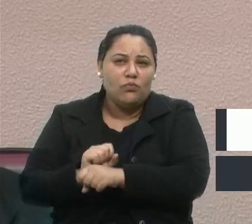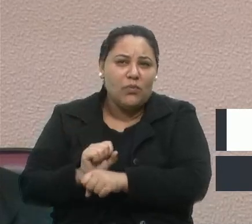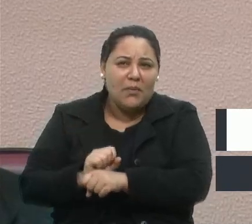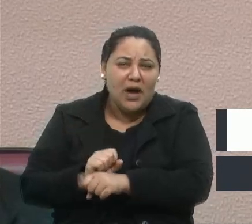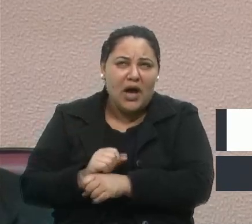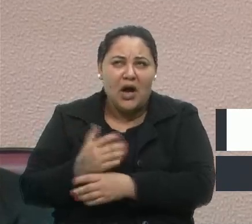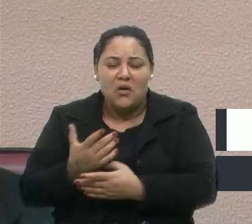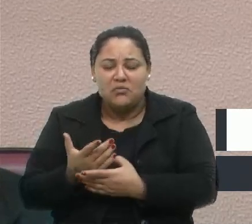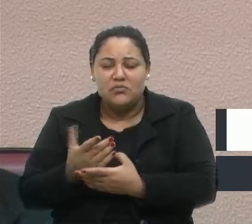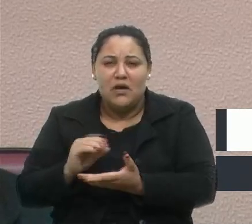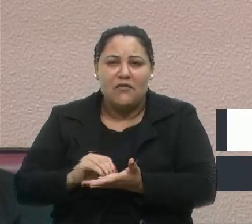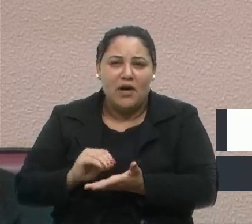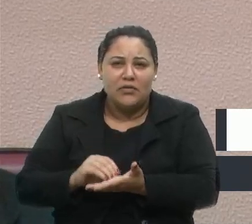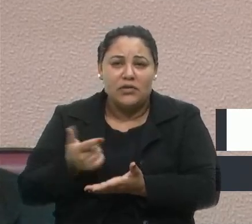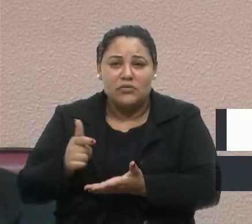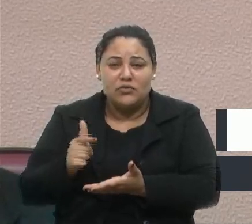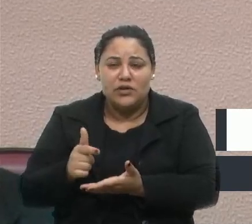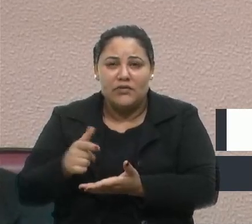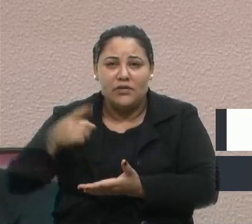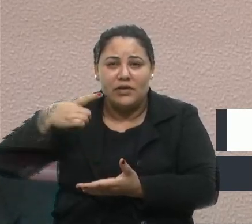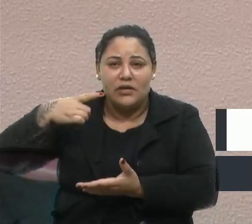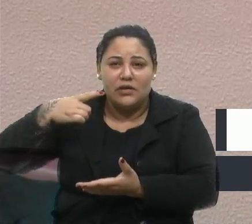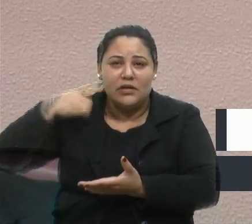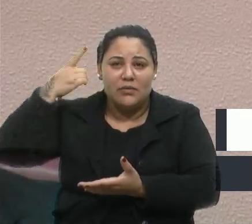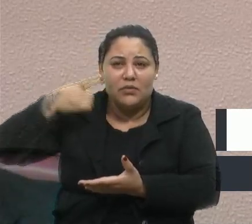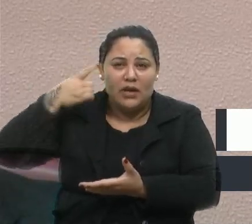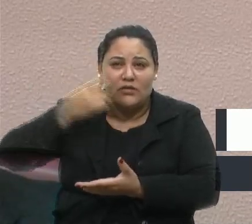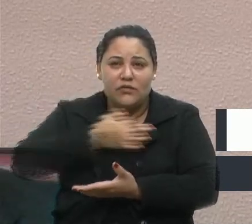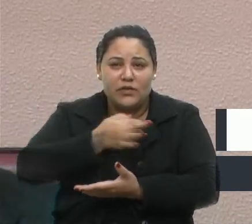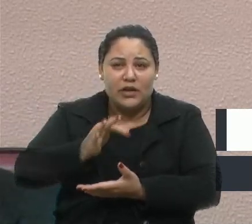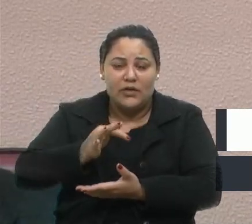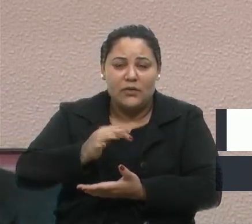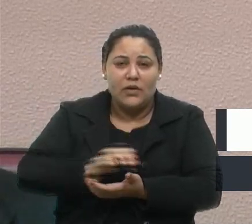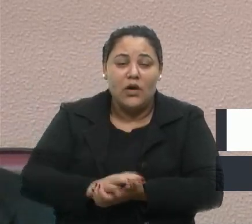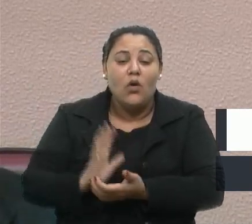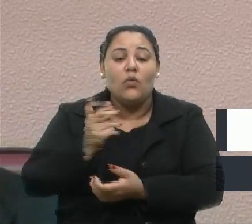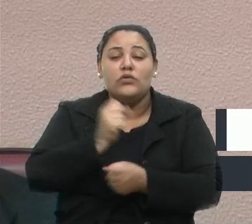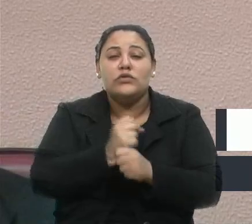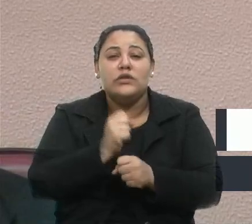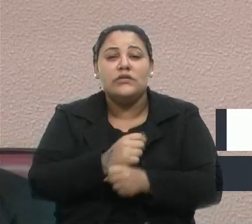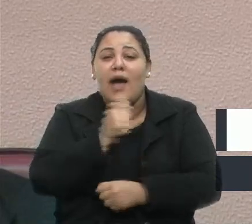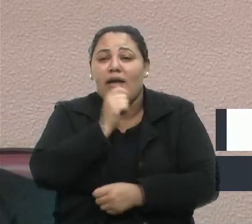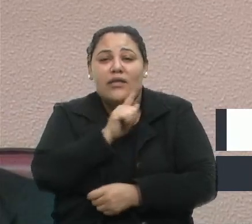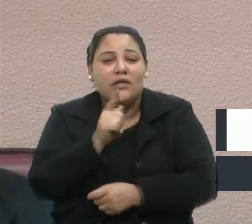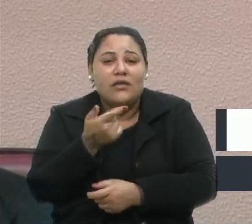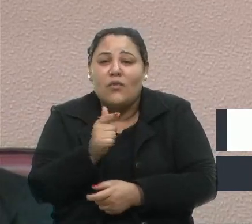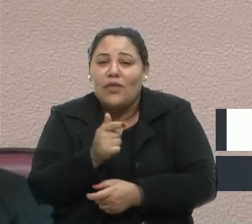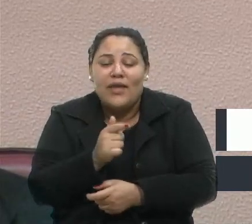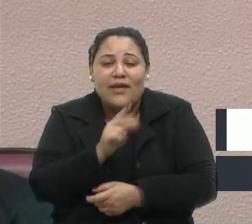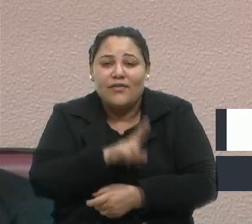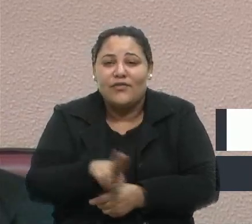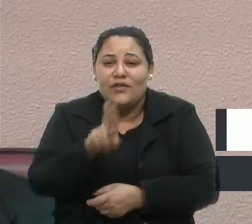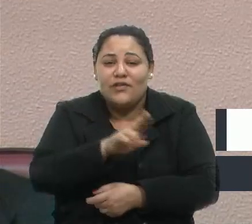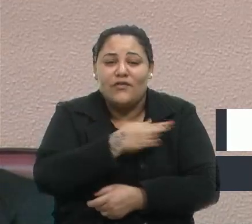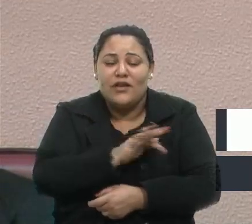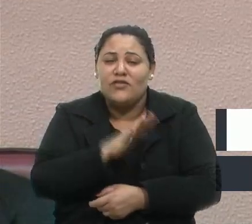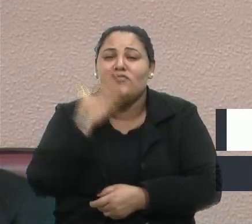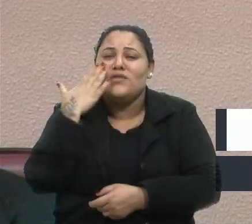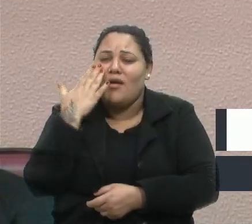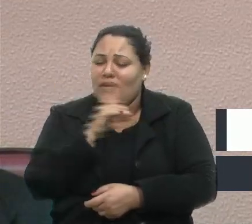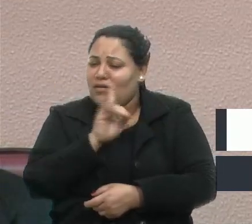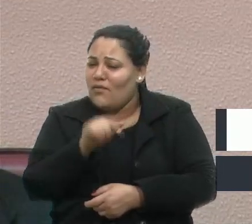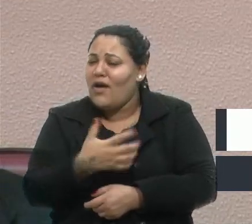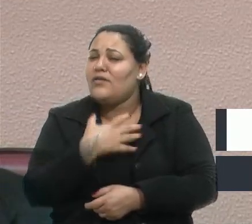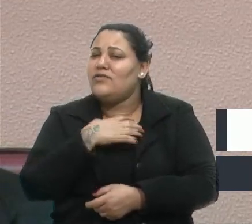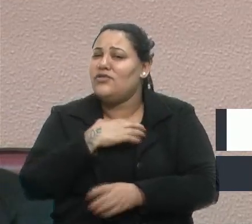nos outros tempos, quantos anos tem Caxias? E não tem Universidade Federal? Não. A gente sabe que não é bem assim. Tem coisas